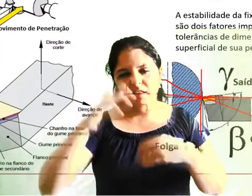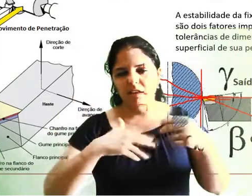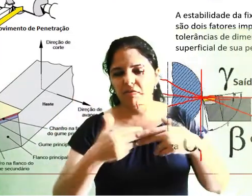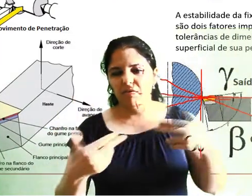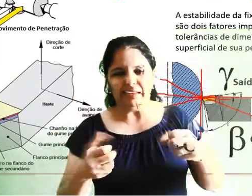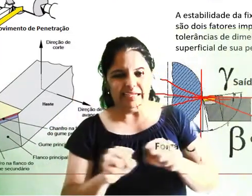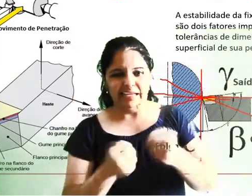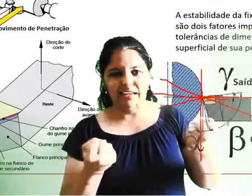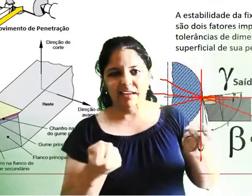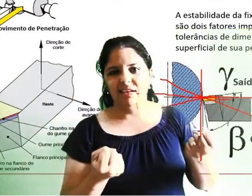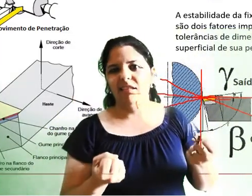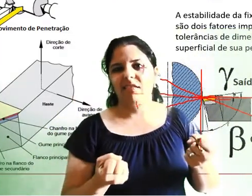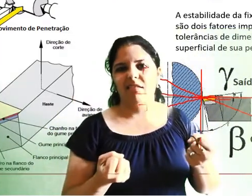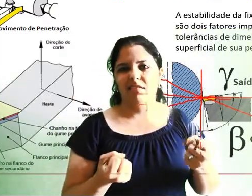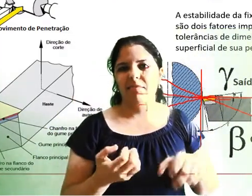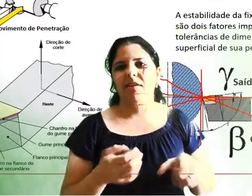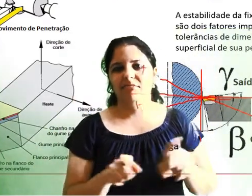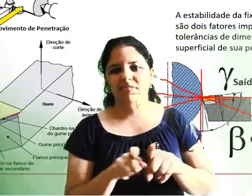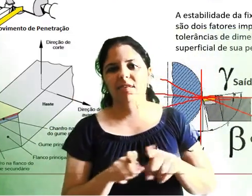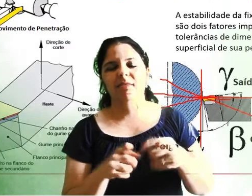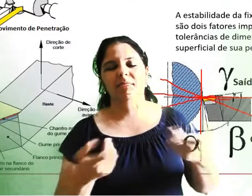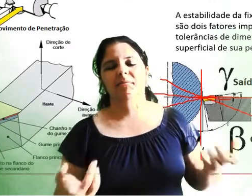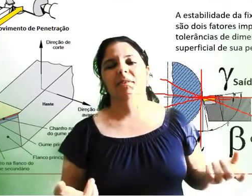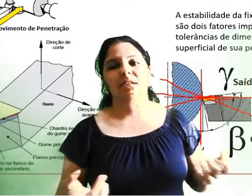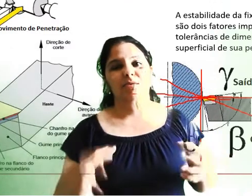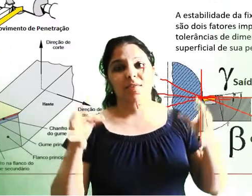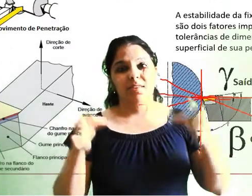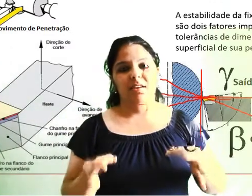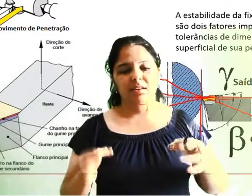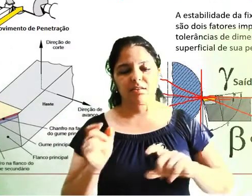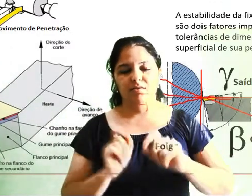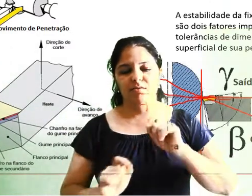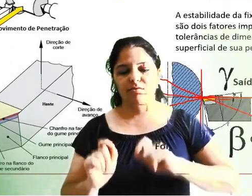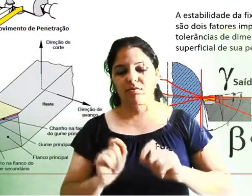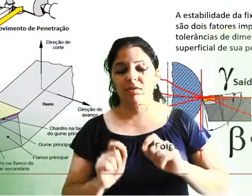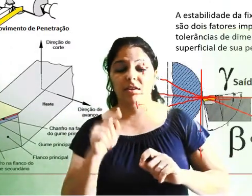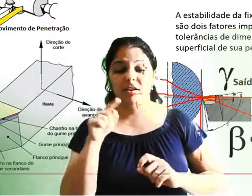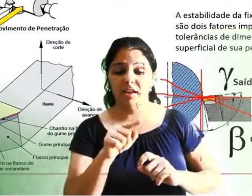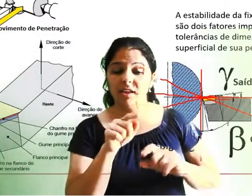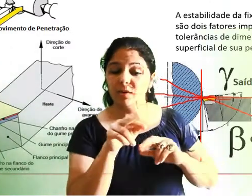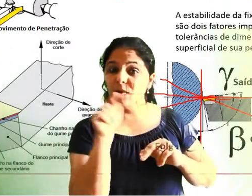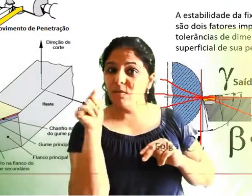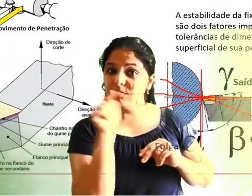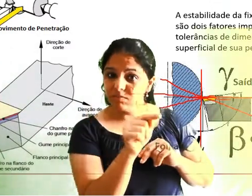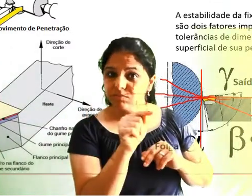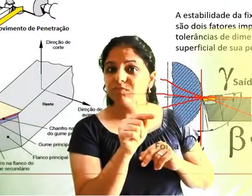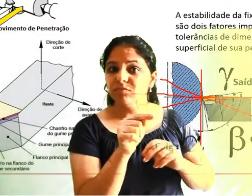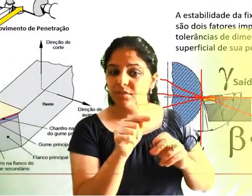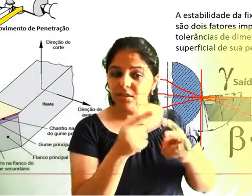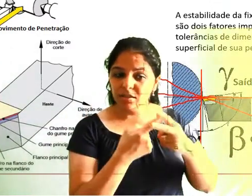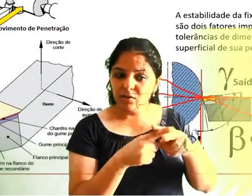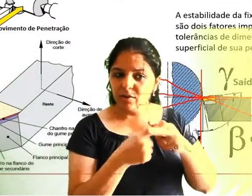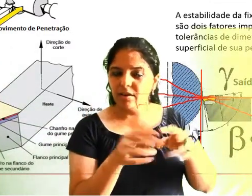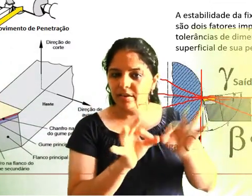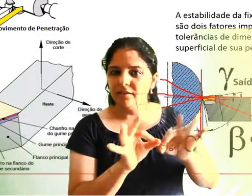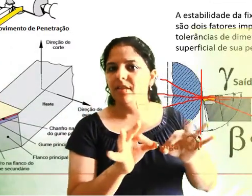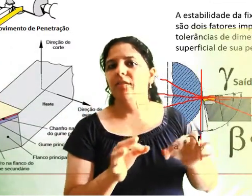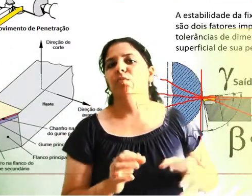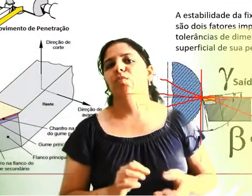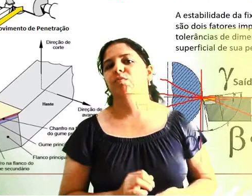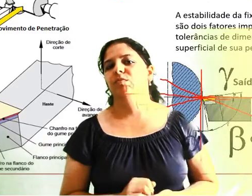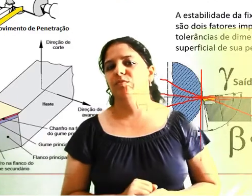alguns inconvenientes de quebra de ferramenta, desgaste prematuro de ferramenta, o ideal é deixar dessa forma aqui, tá? Nesse